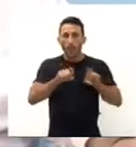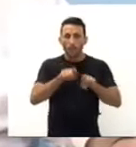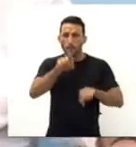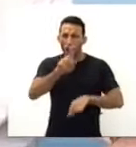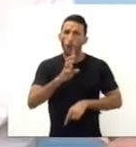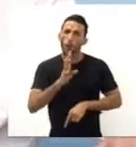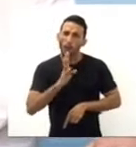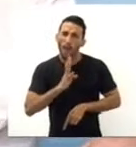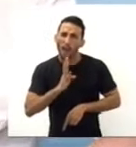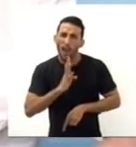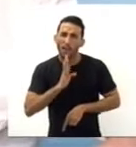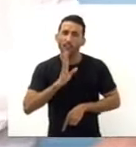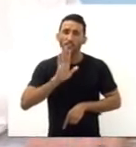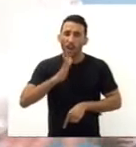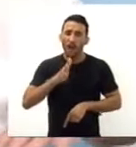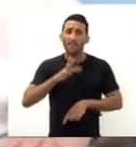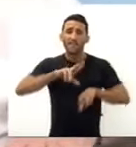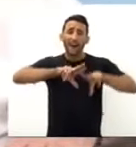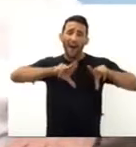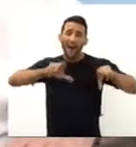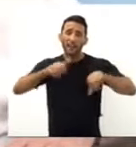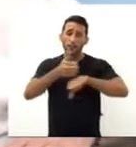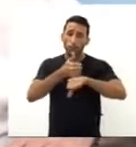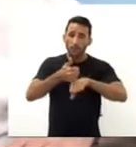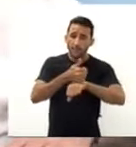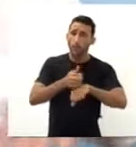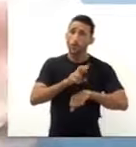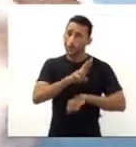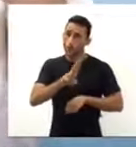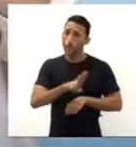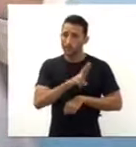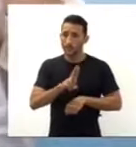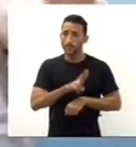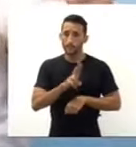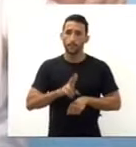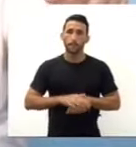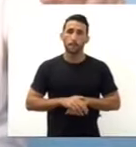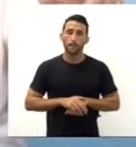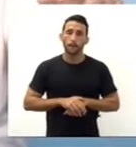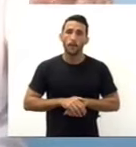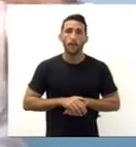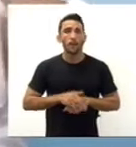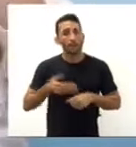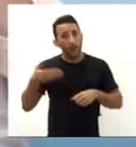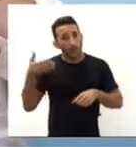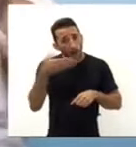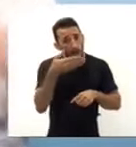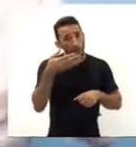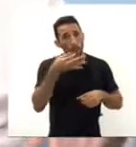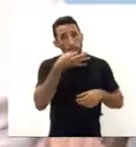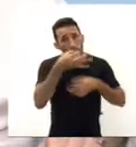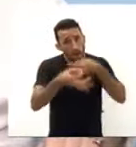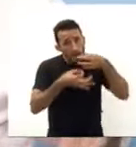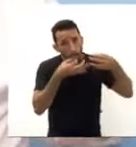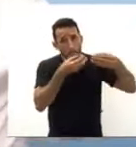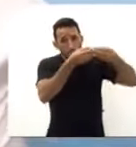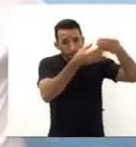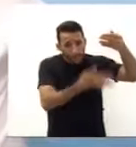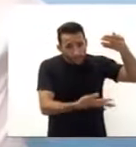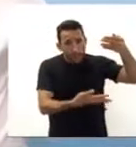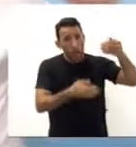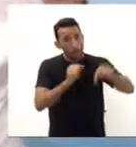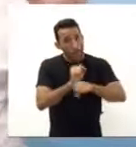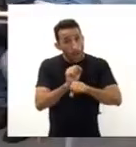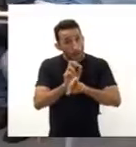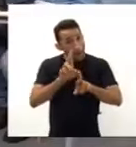saber quais profissões utilizam trigonometria. Participe no chat. Estou aguardando aqui, né,